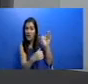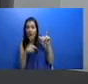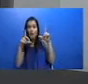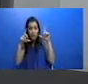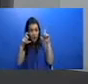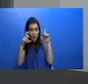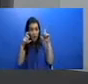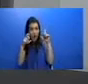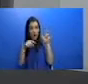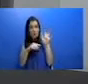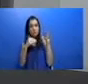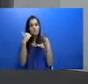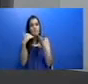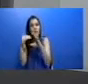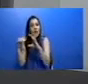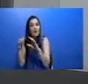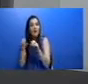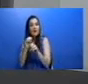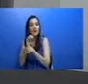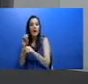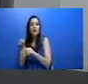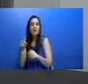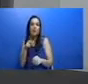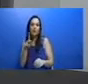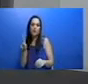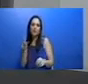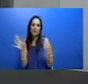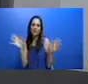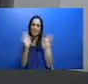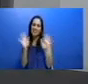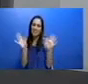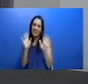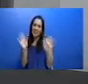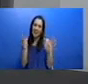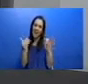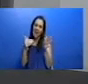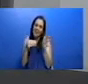professora ou professor. Tchau, terceiro ano. Até a próxima aula e fiquem com Deus.